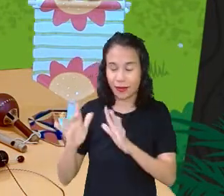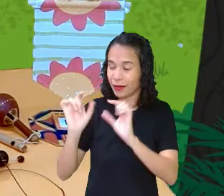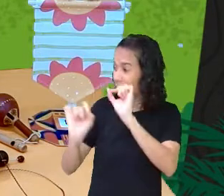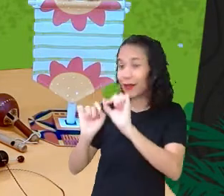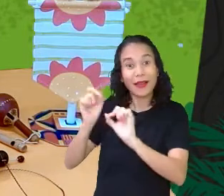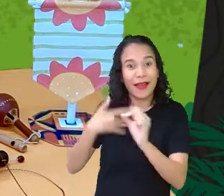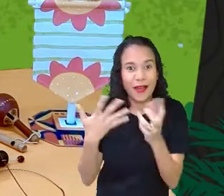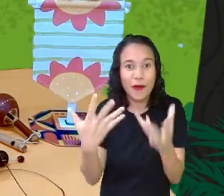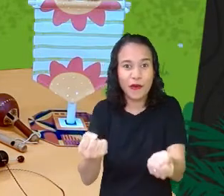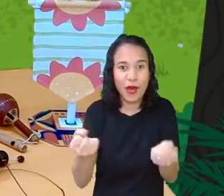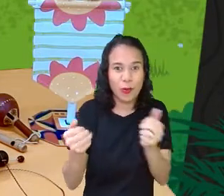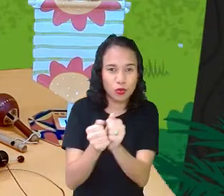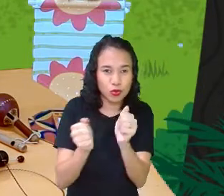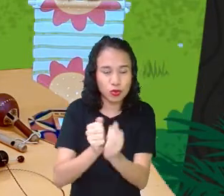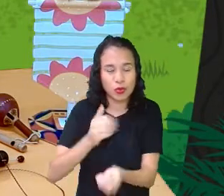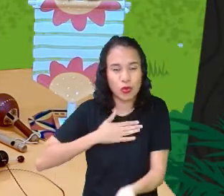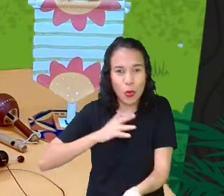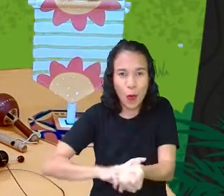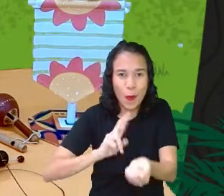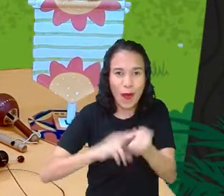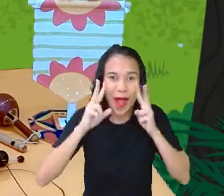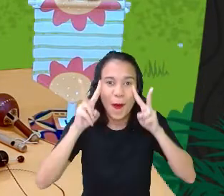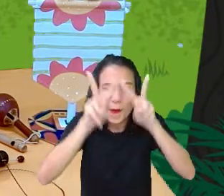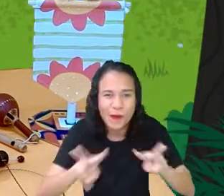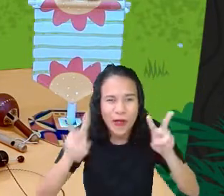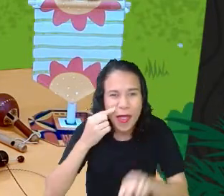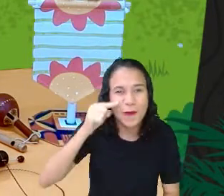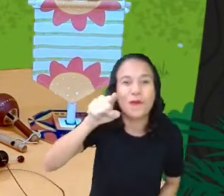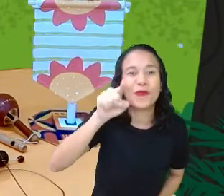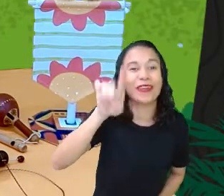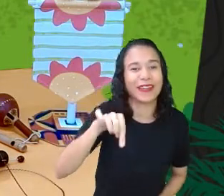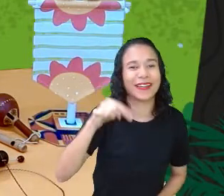Isso. Bate palma. Eu estou ouvindo daqui vocês batendo palmas aí.